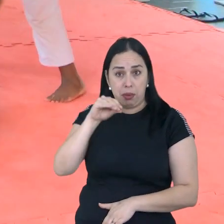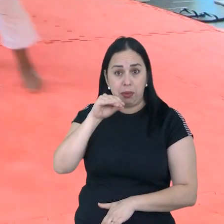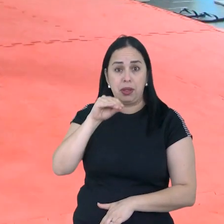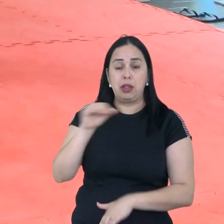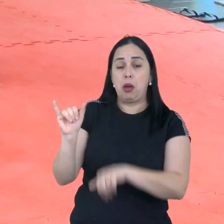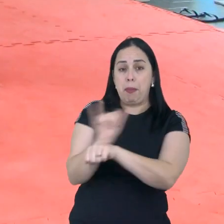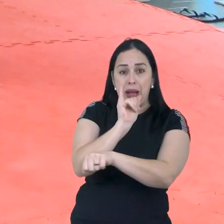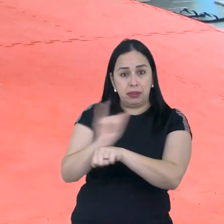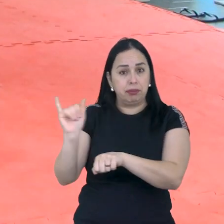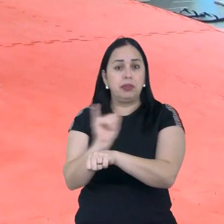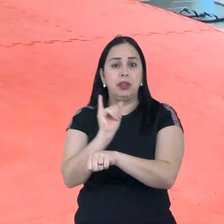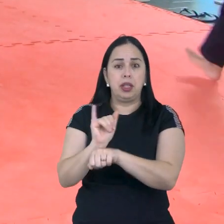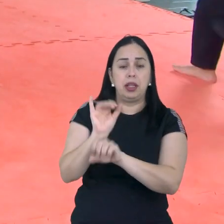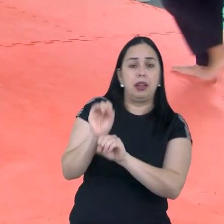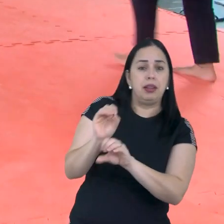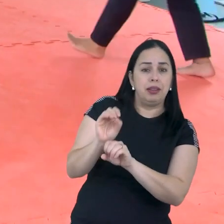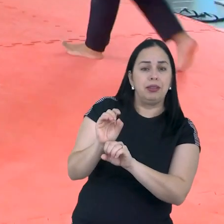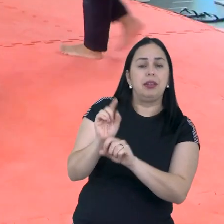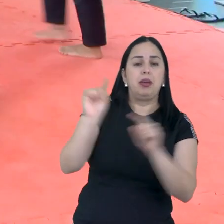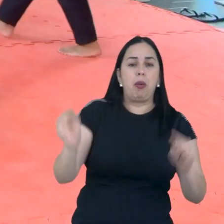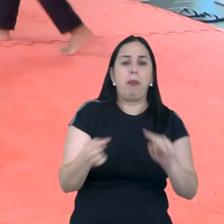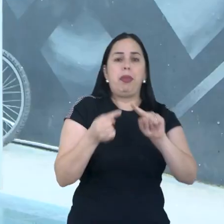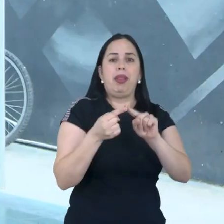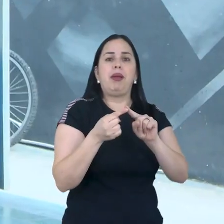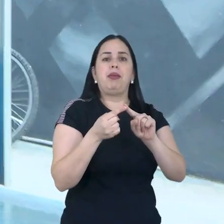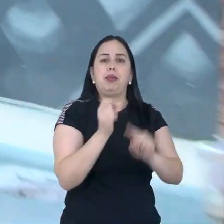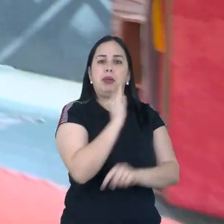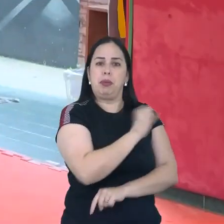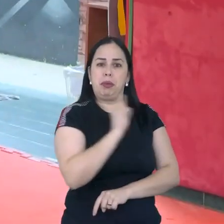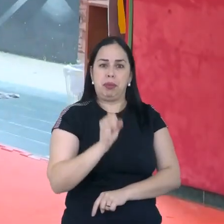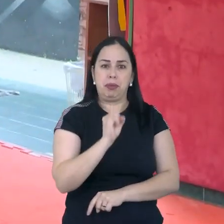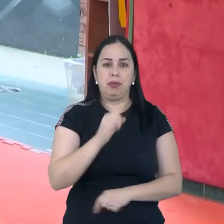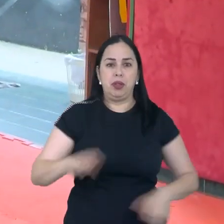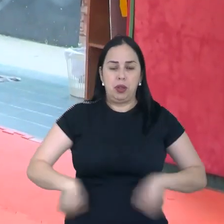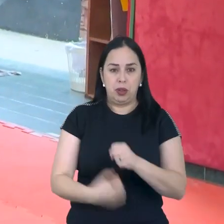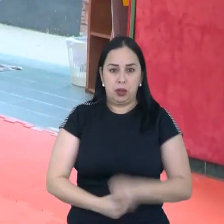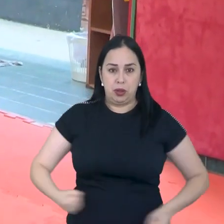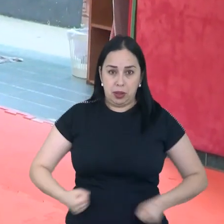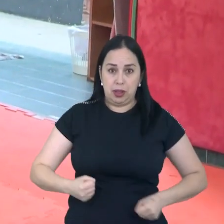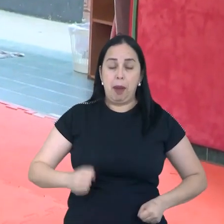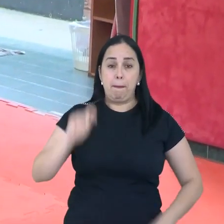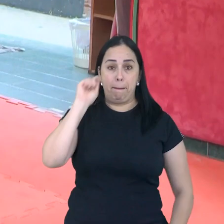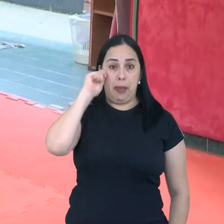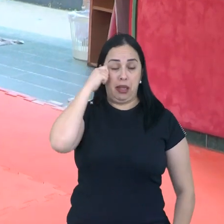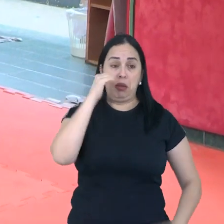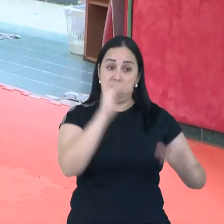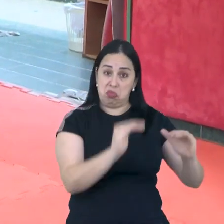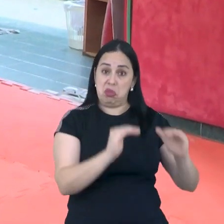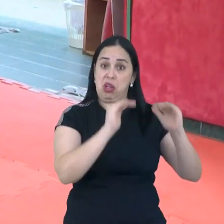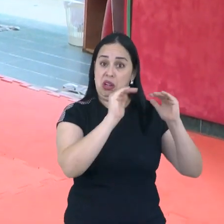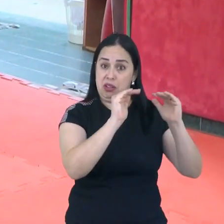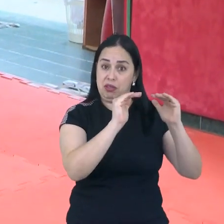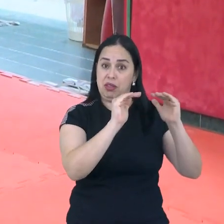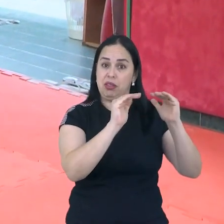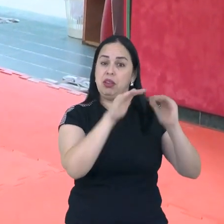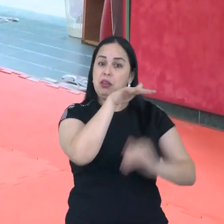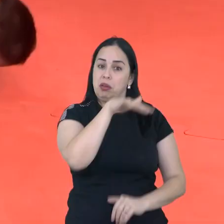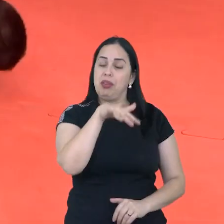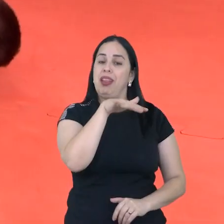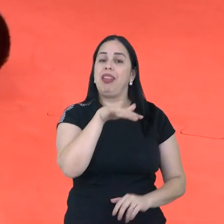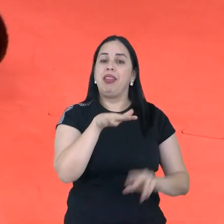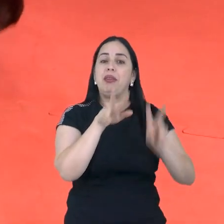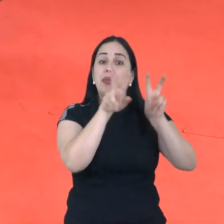E uma das ferramentas da educação é a arte marcial. A faixa preta do Rani faz dele uma autoridade quando o assunto é